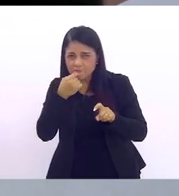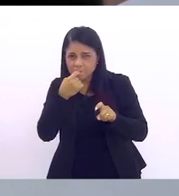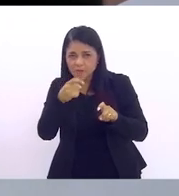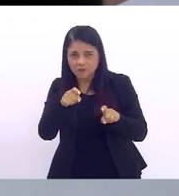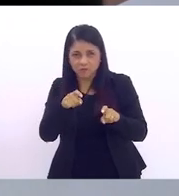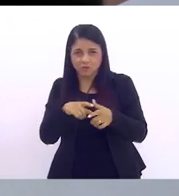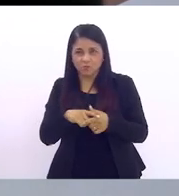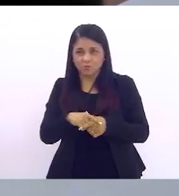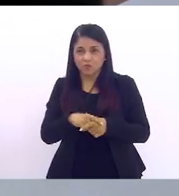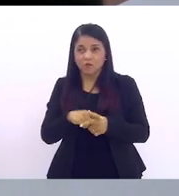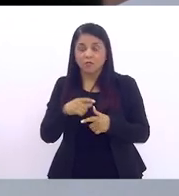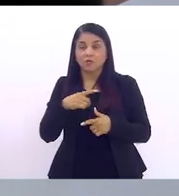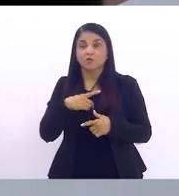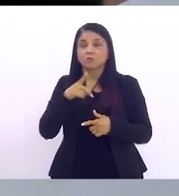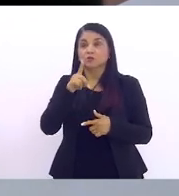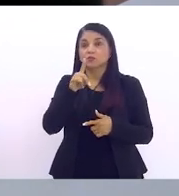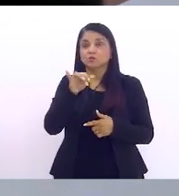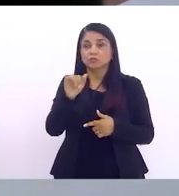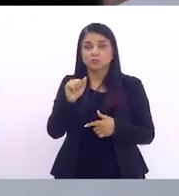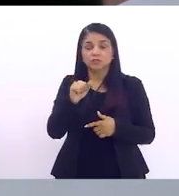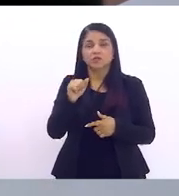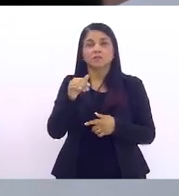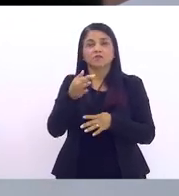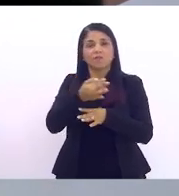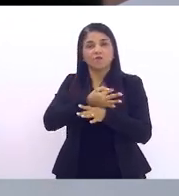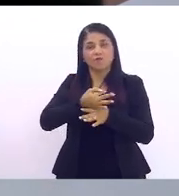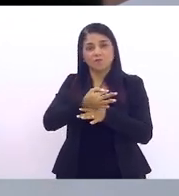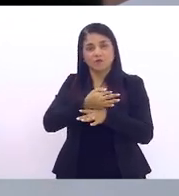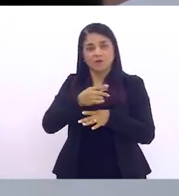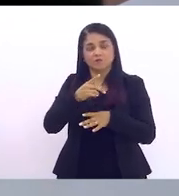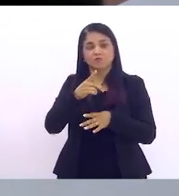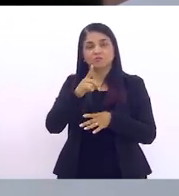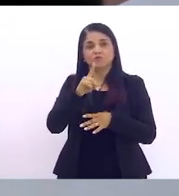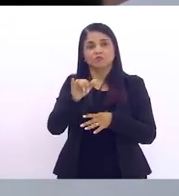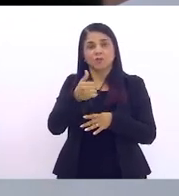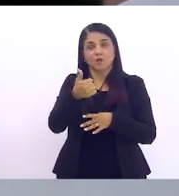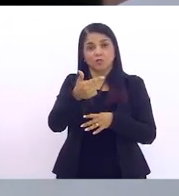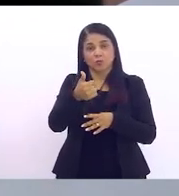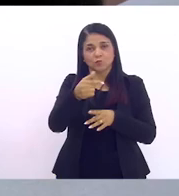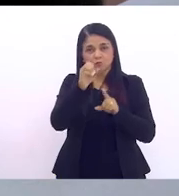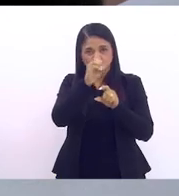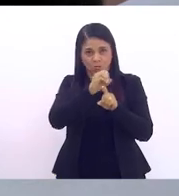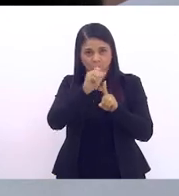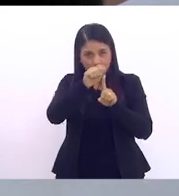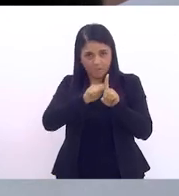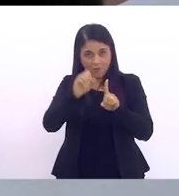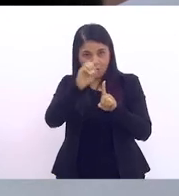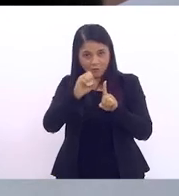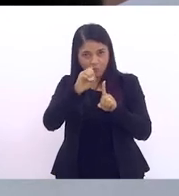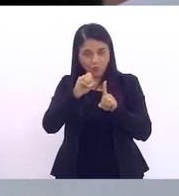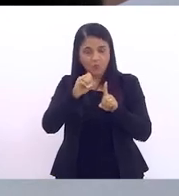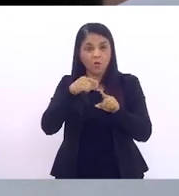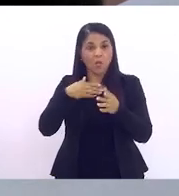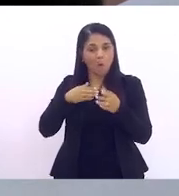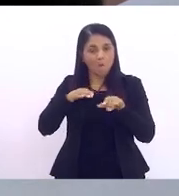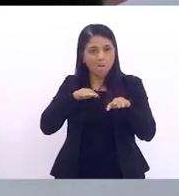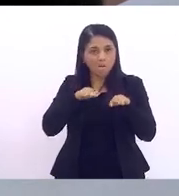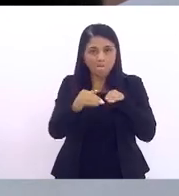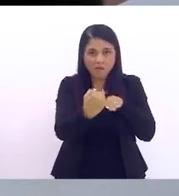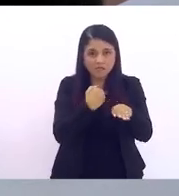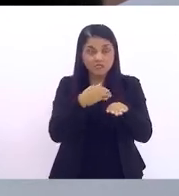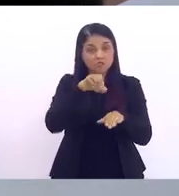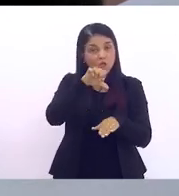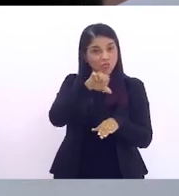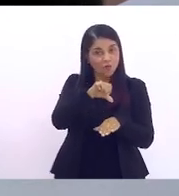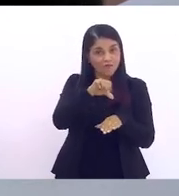eh no dia no feriado do dia 12 de outubro eu passei no dia 9 Eu só fui registrado no dia 15